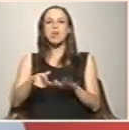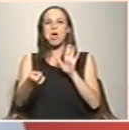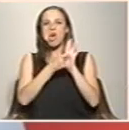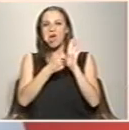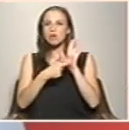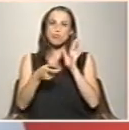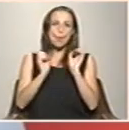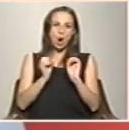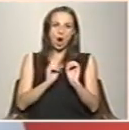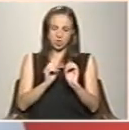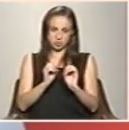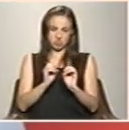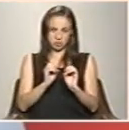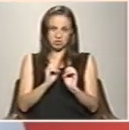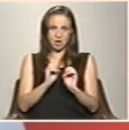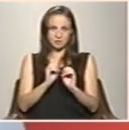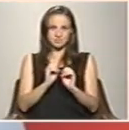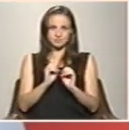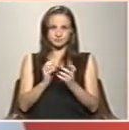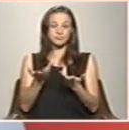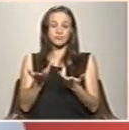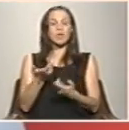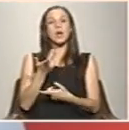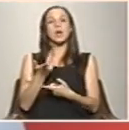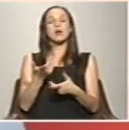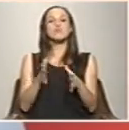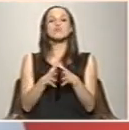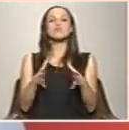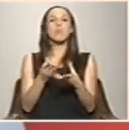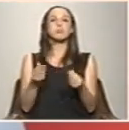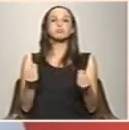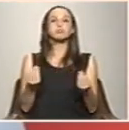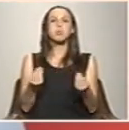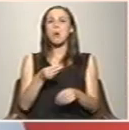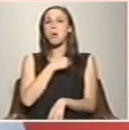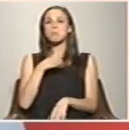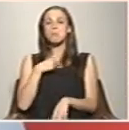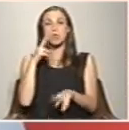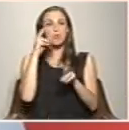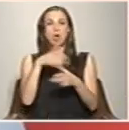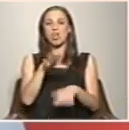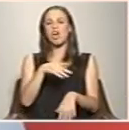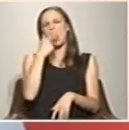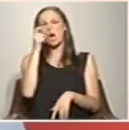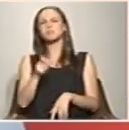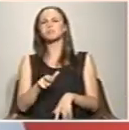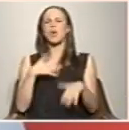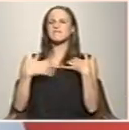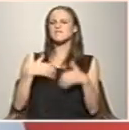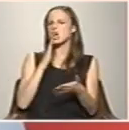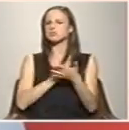de uma outra maneira, os próprios, digamos, muitas, como não está diagnosticada, a pessoa está agitada, tem uma demência,